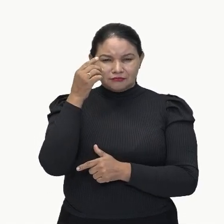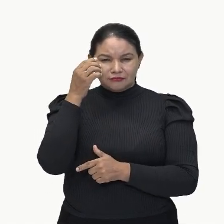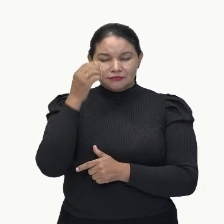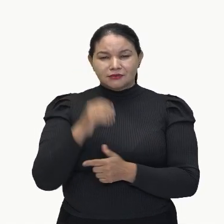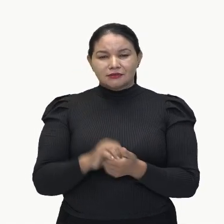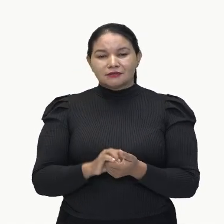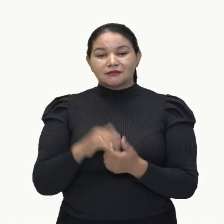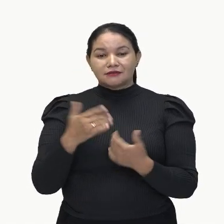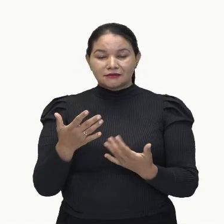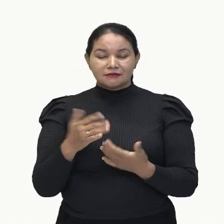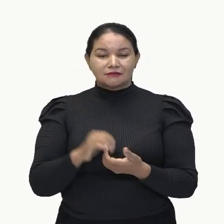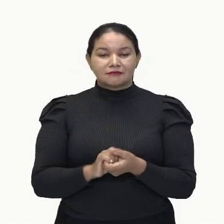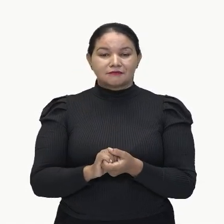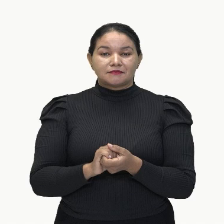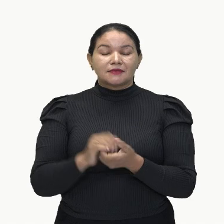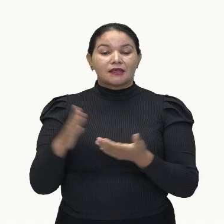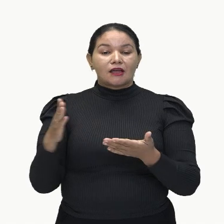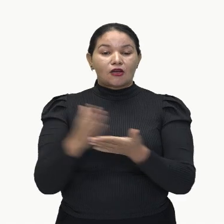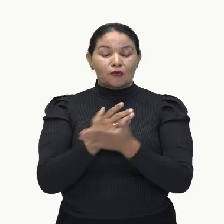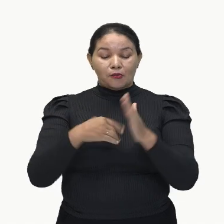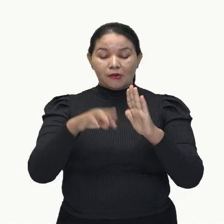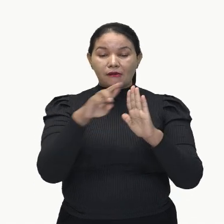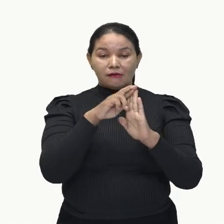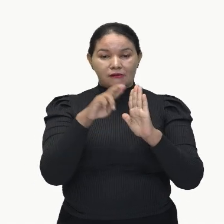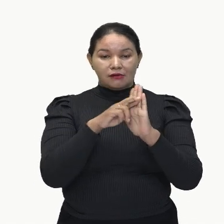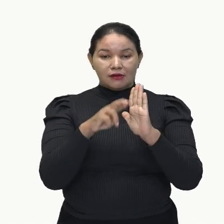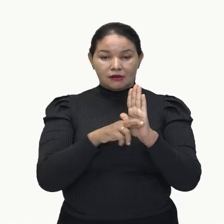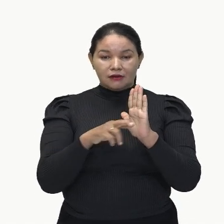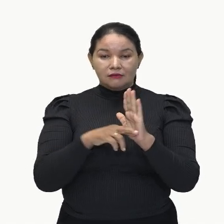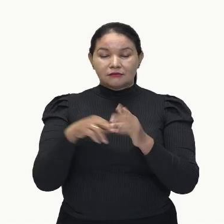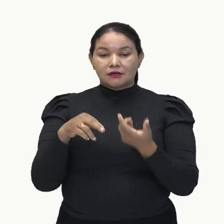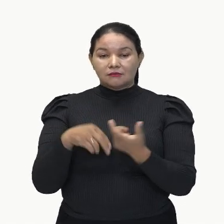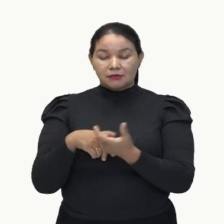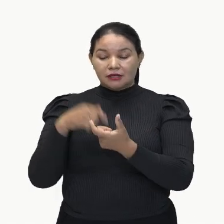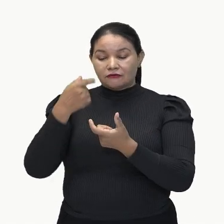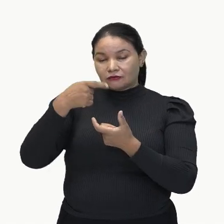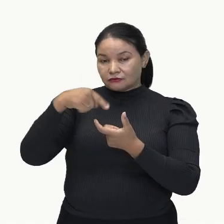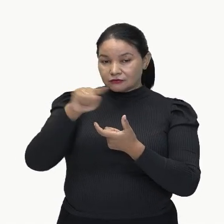pal gravent palab